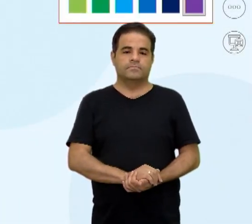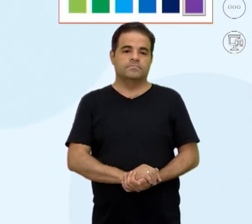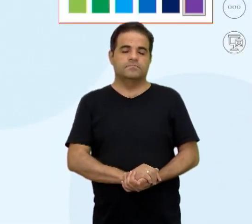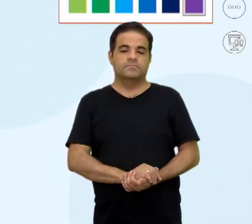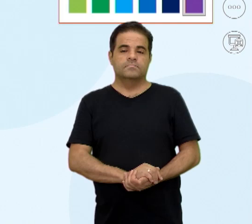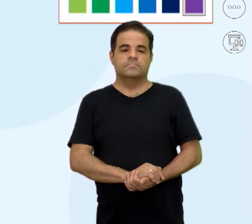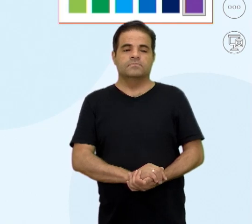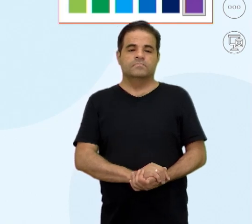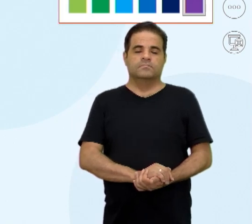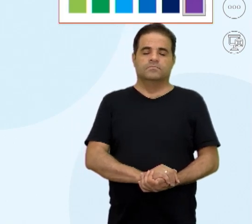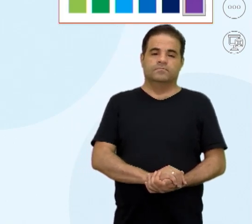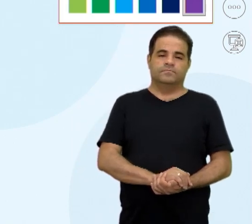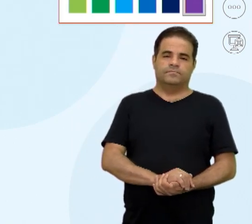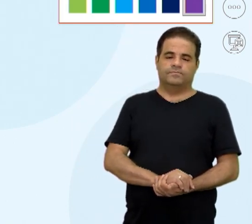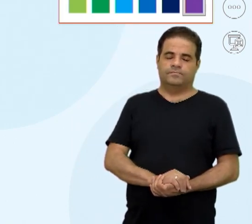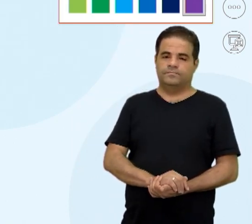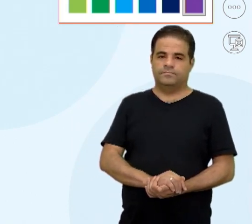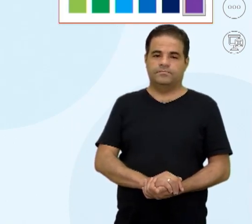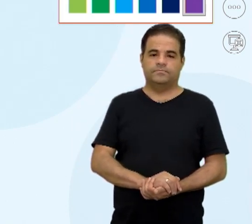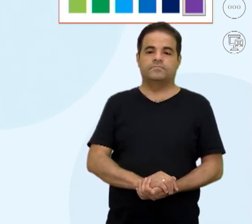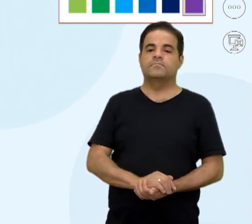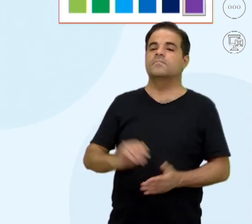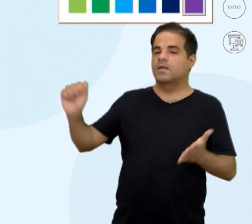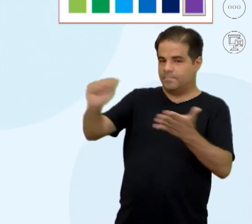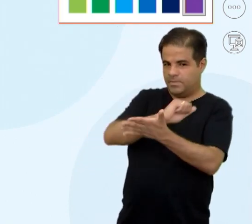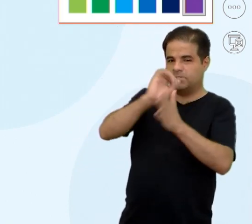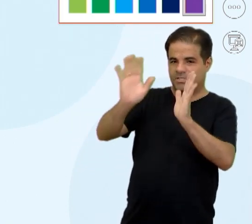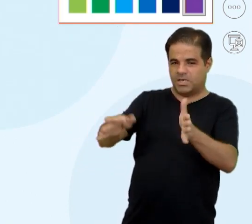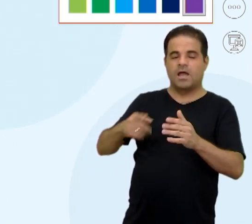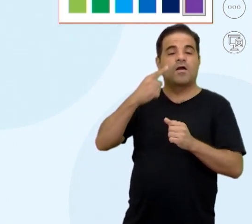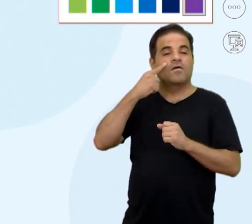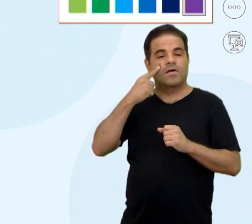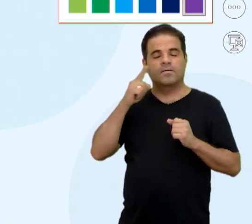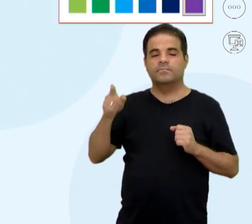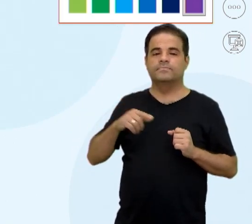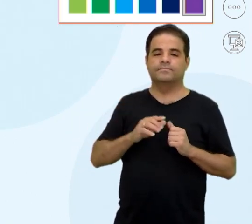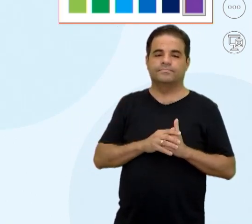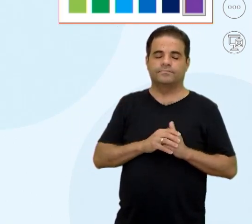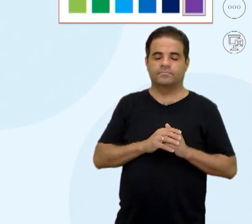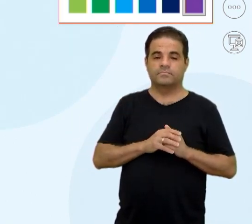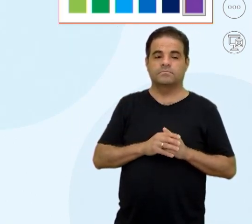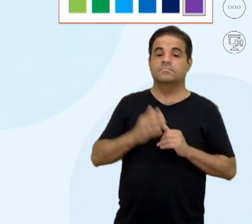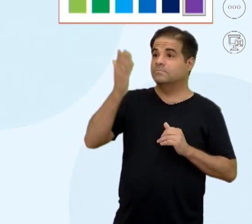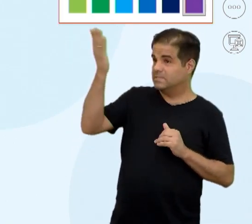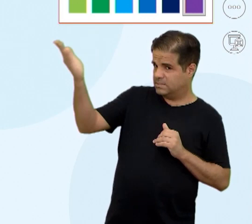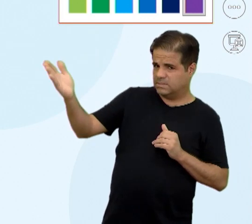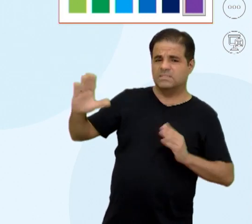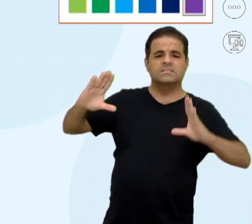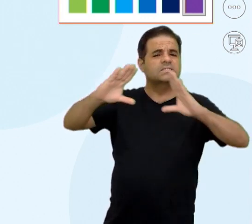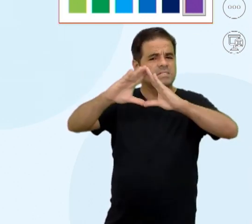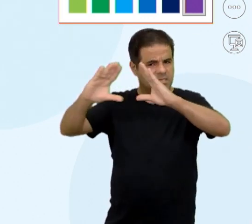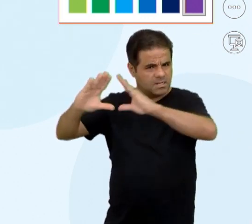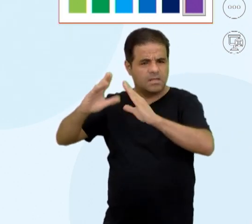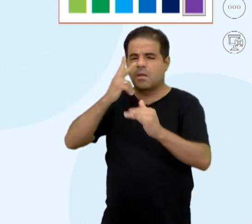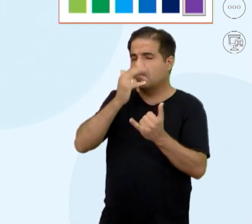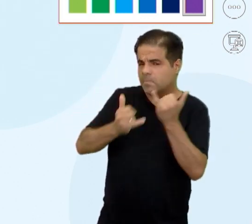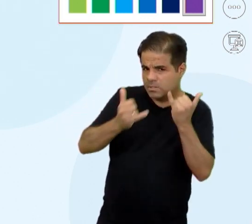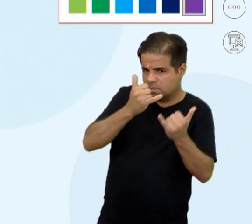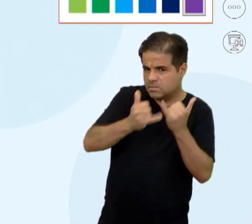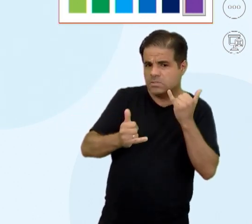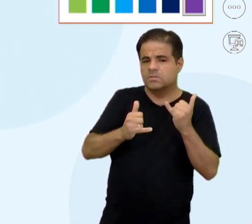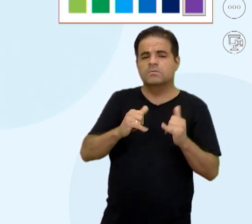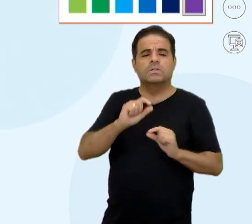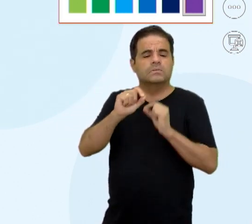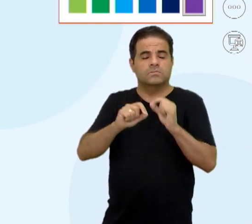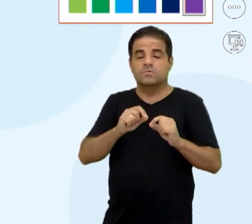aqui na nossa telinha. Já está apagado. Olha aqui na nossa telinha, ó. Esses triângulos são semelhantes pelo